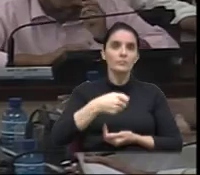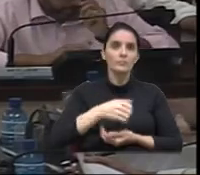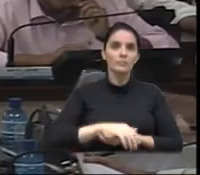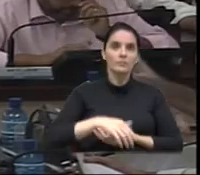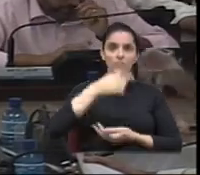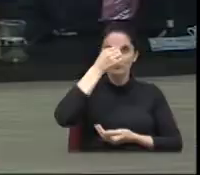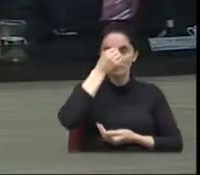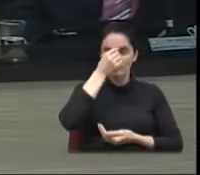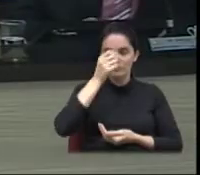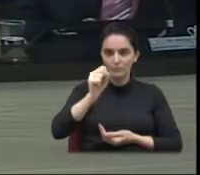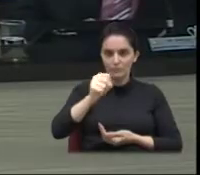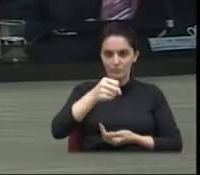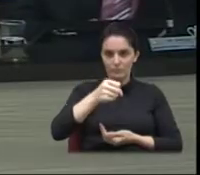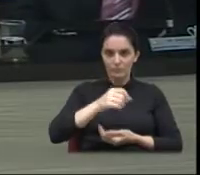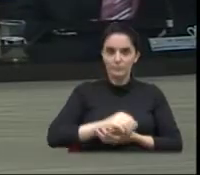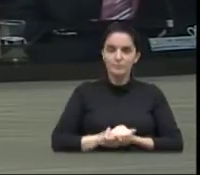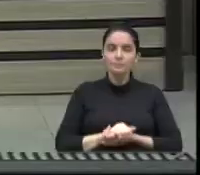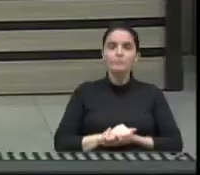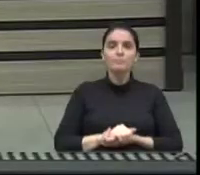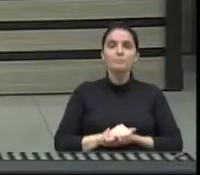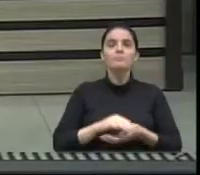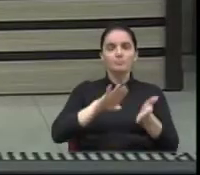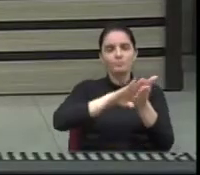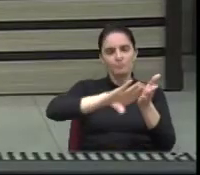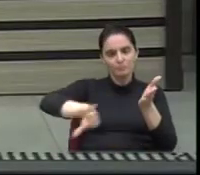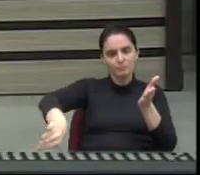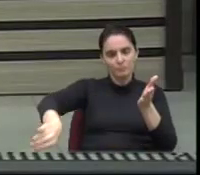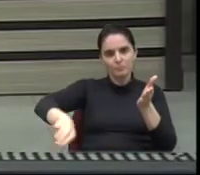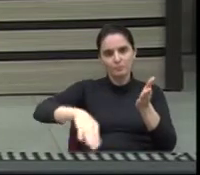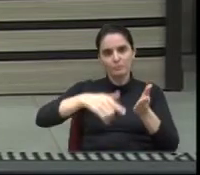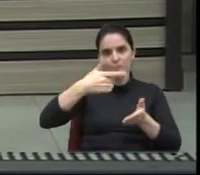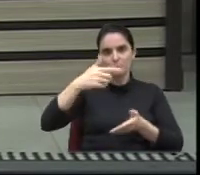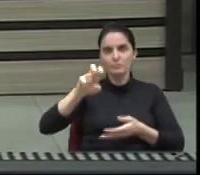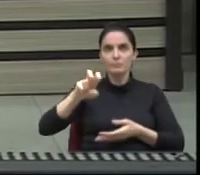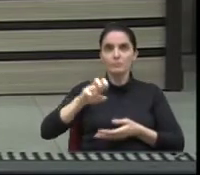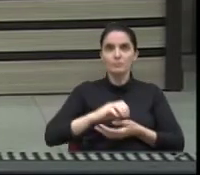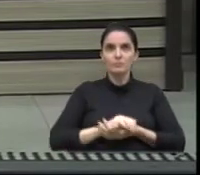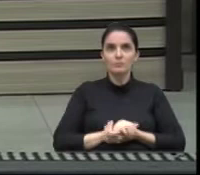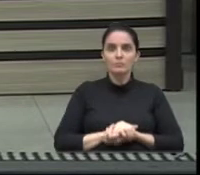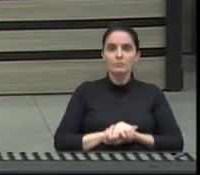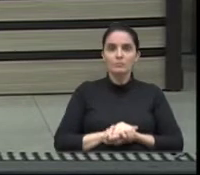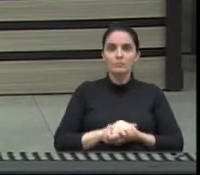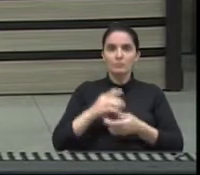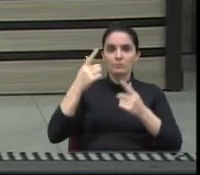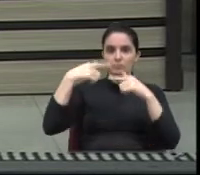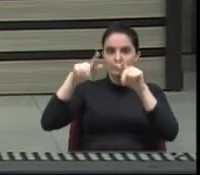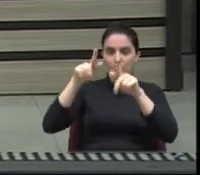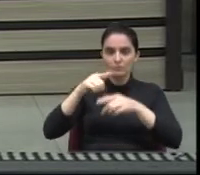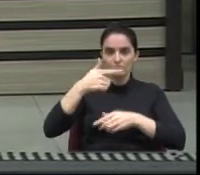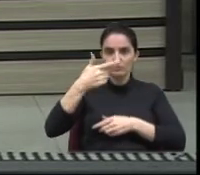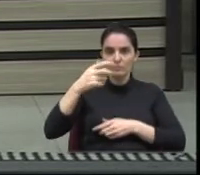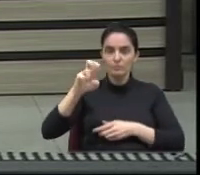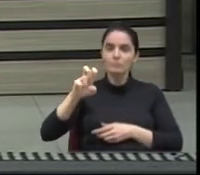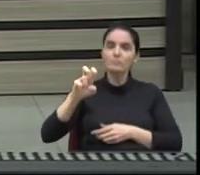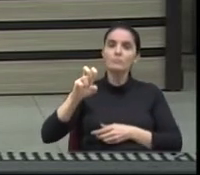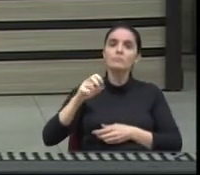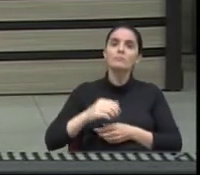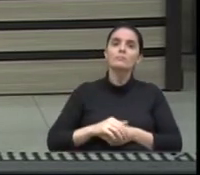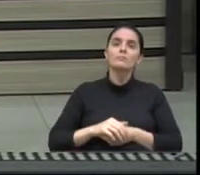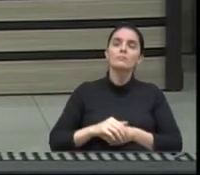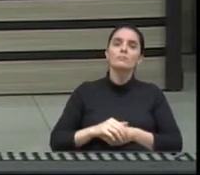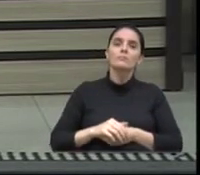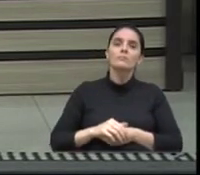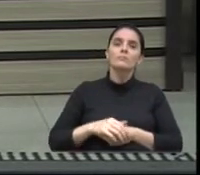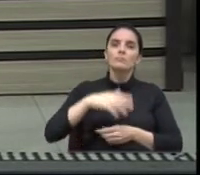Jorge Freitas. Sim. Está retirada a moção número 25. Moção de apelo 26/2017. Moção de apelo ao